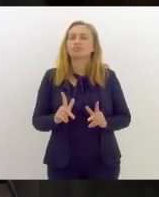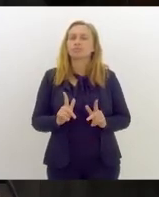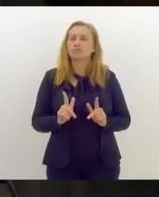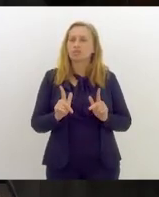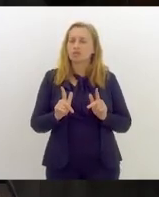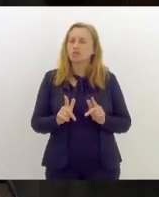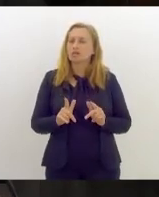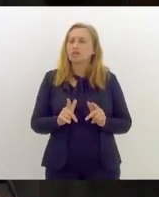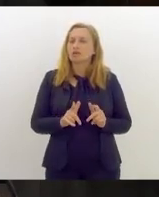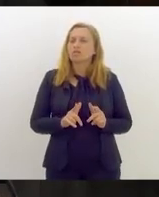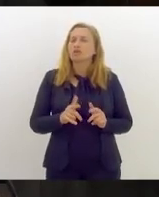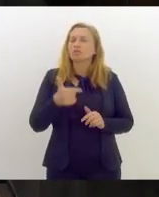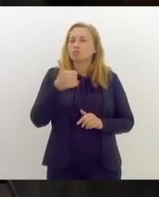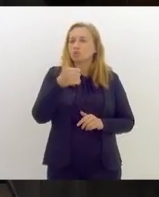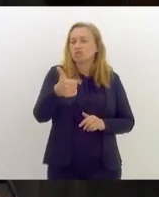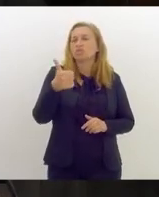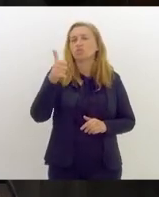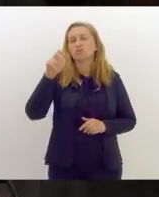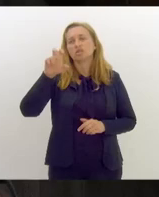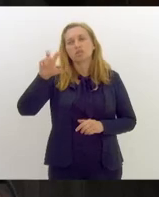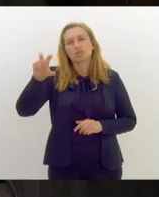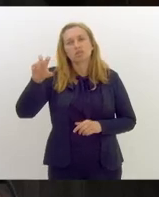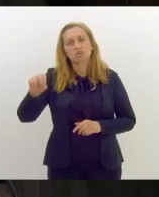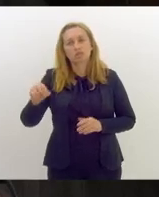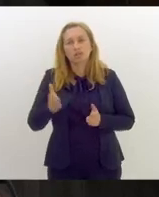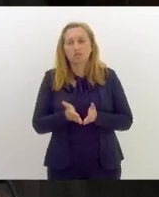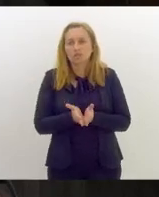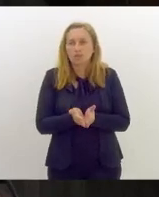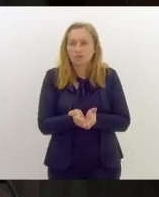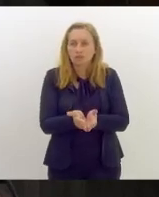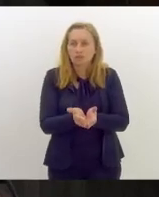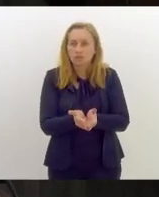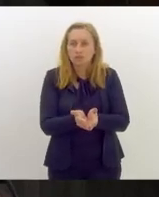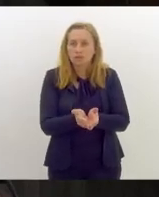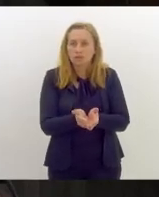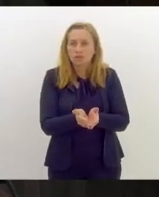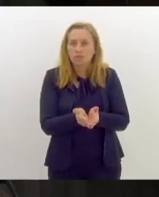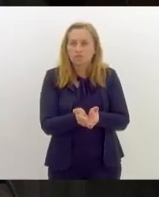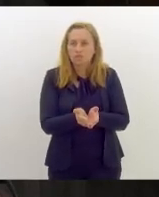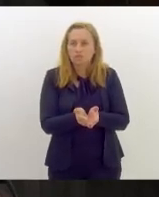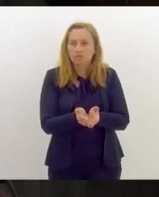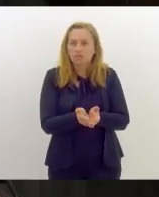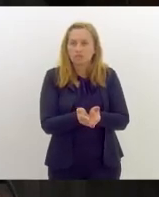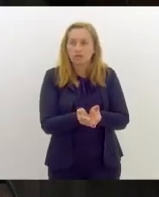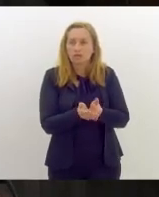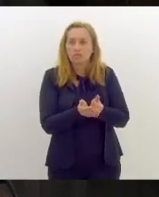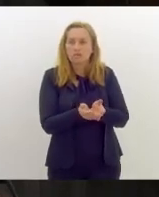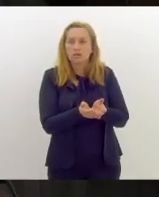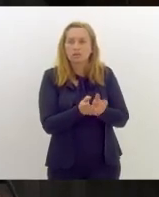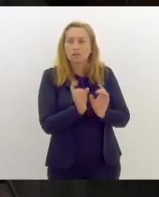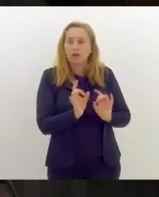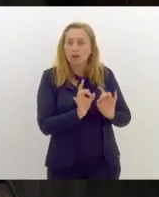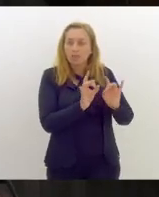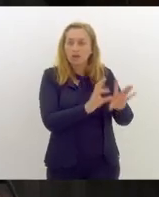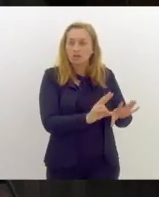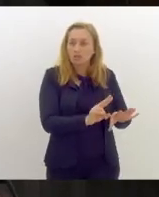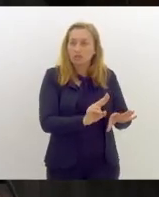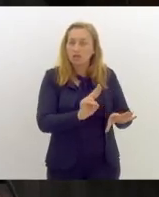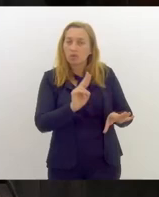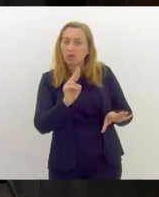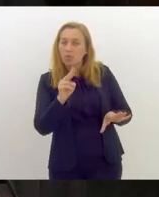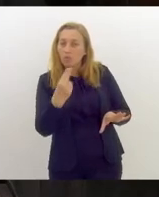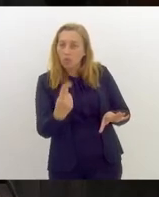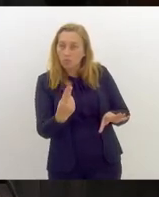cerca de 250 embarcações naufragadas ou seminalfragadas na Baía de Guanabara